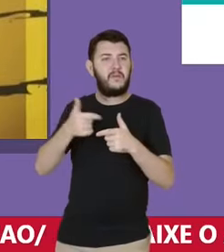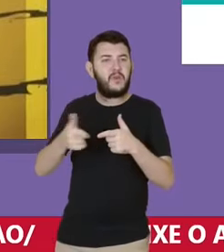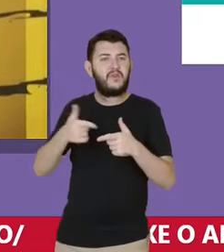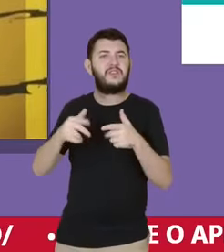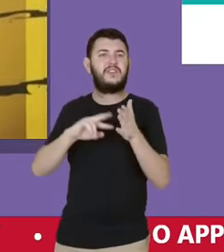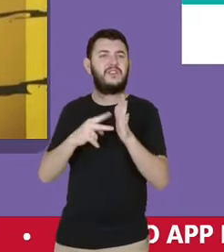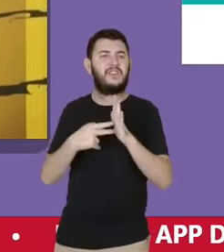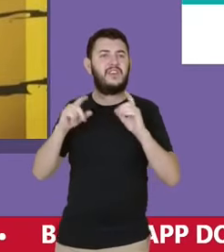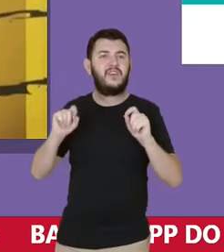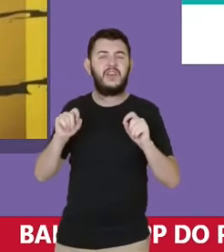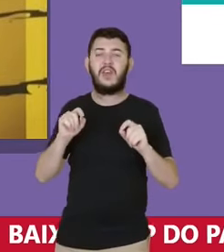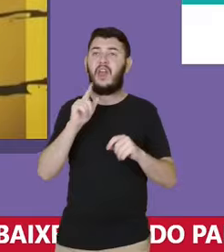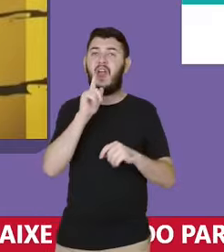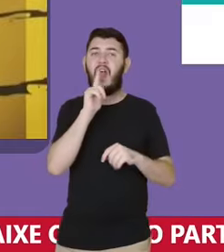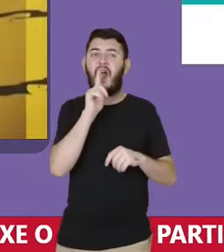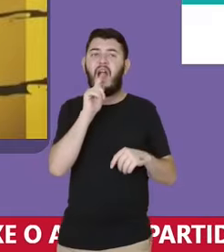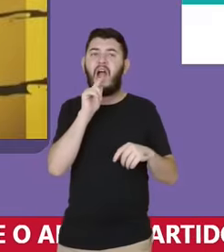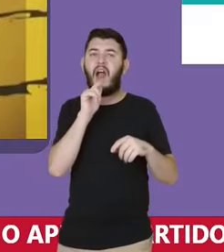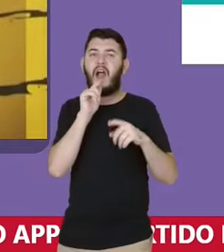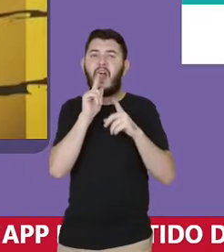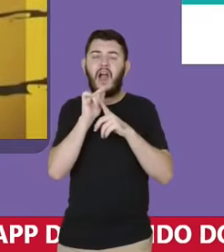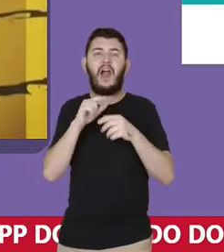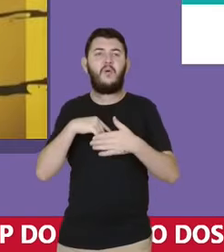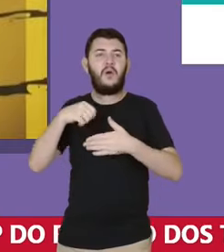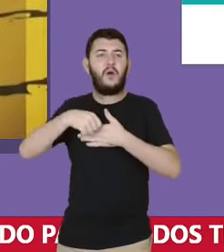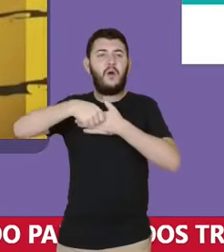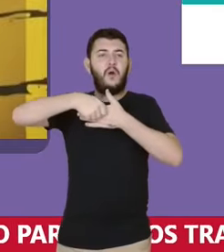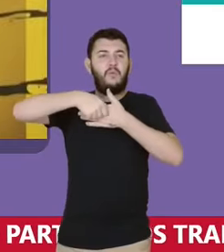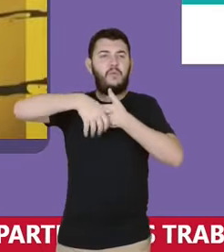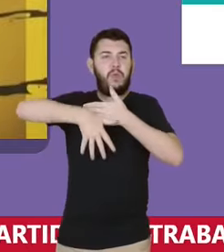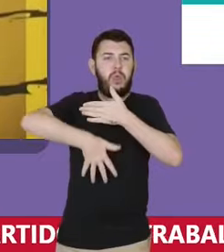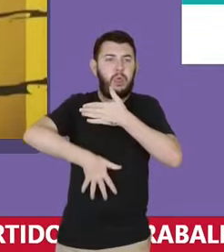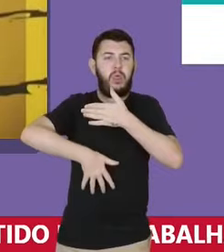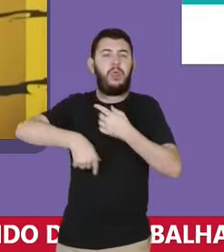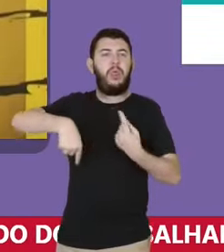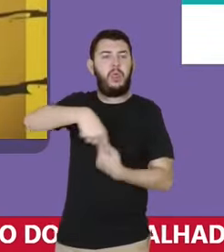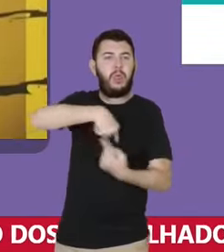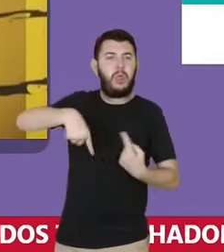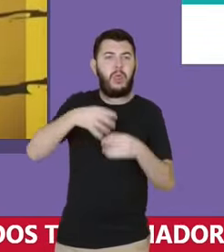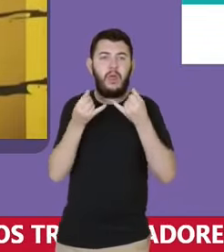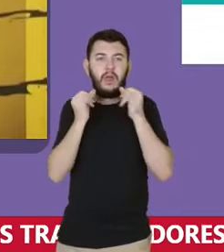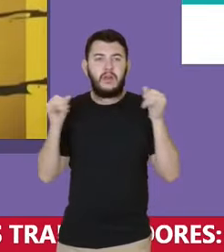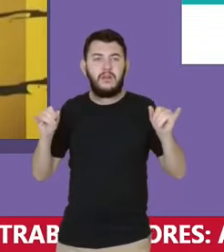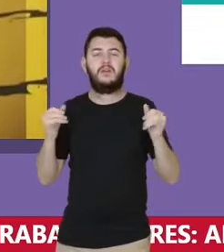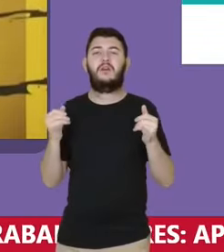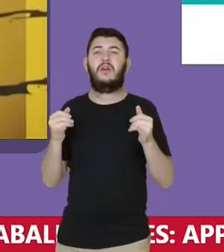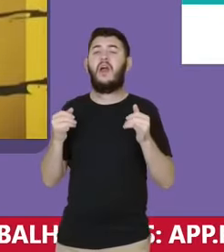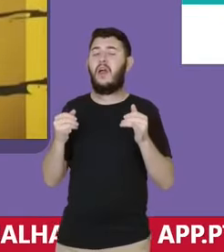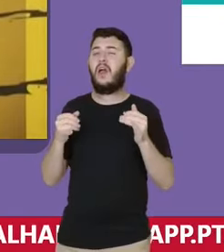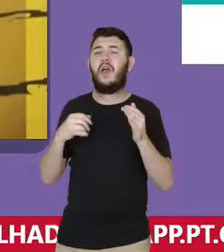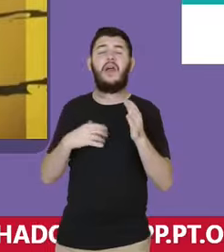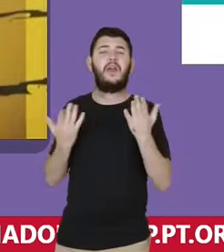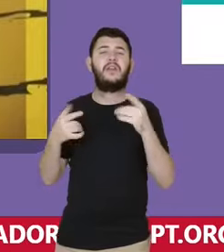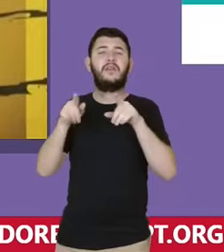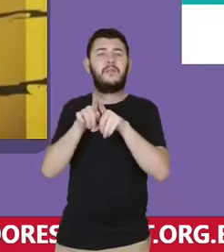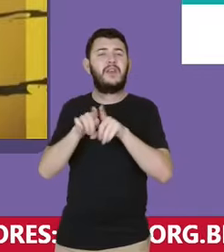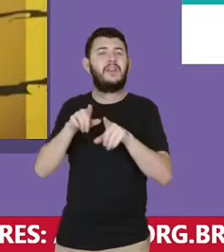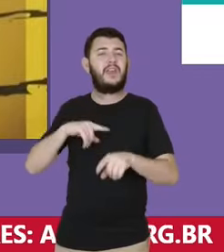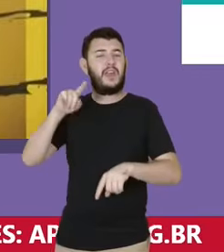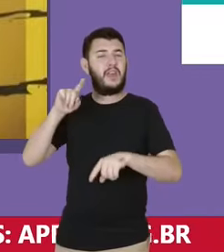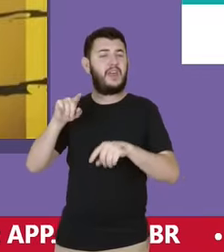mas também nós temos os projetos de mineração, né, principalmente de mineração hoje, a